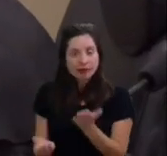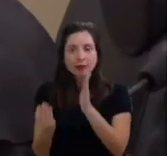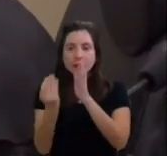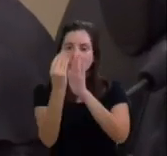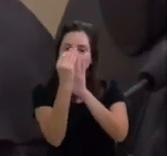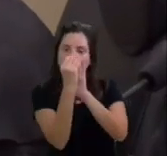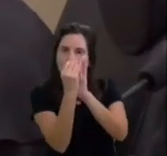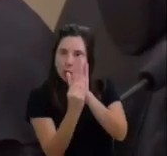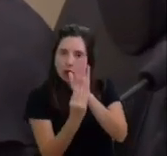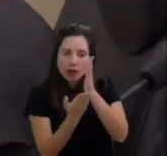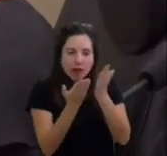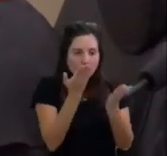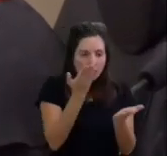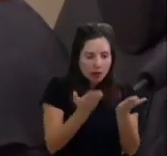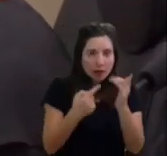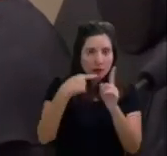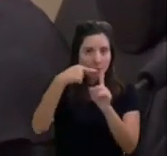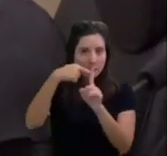proporcionalidade objetiva.